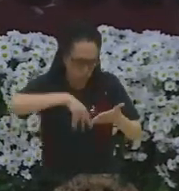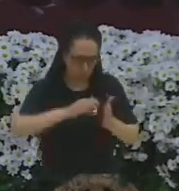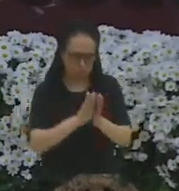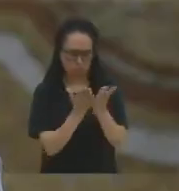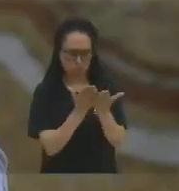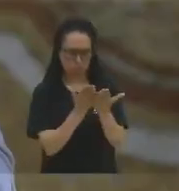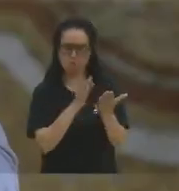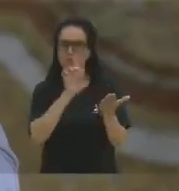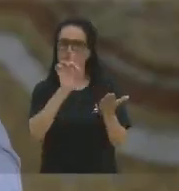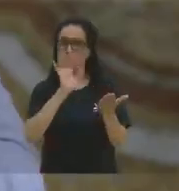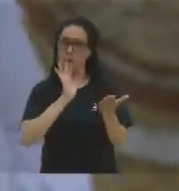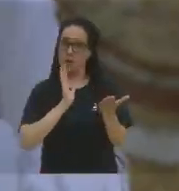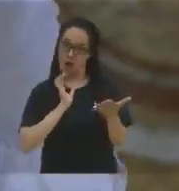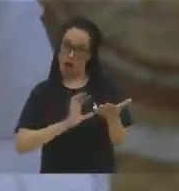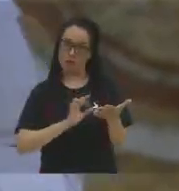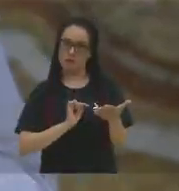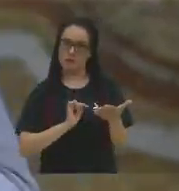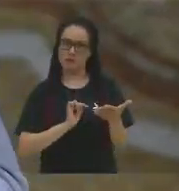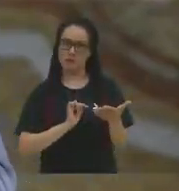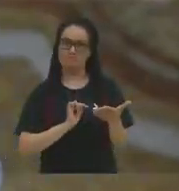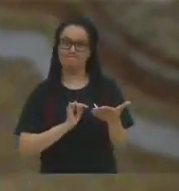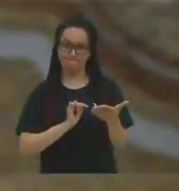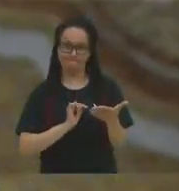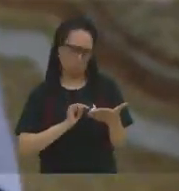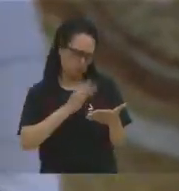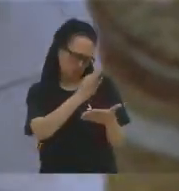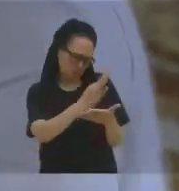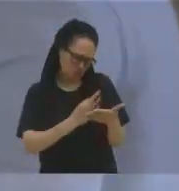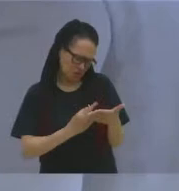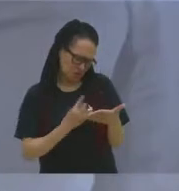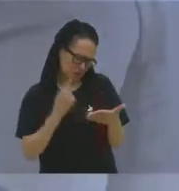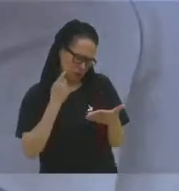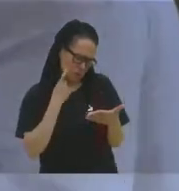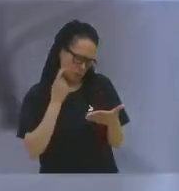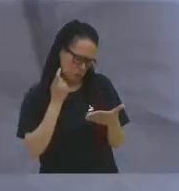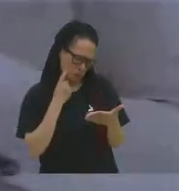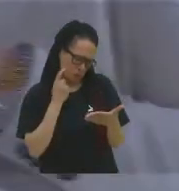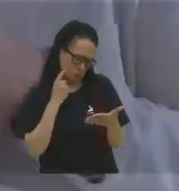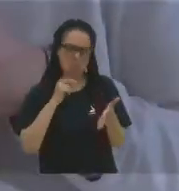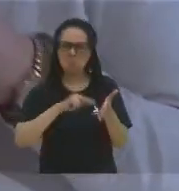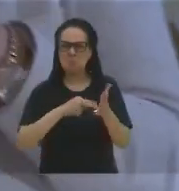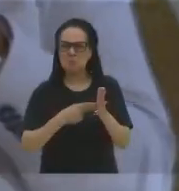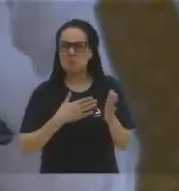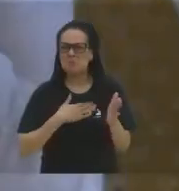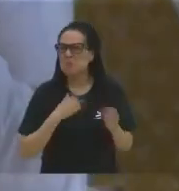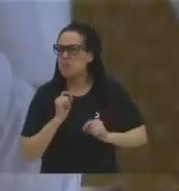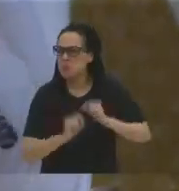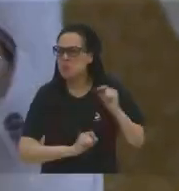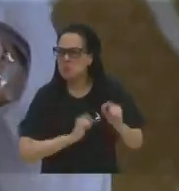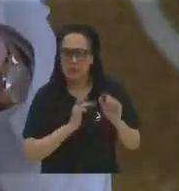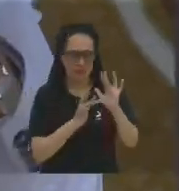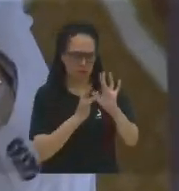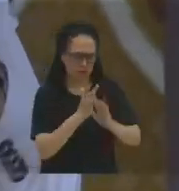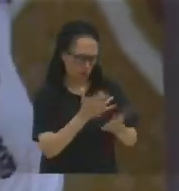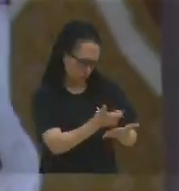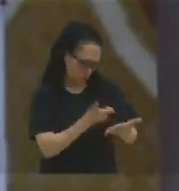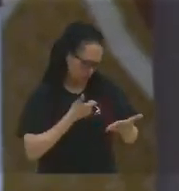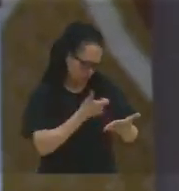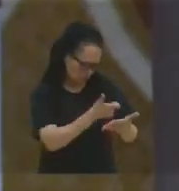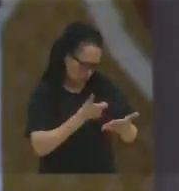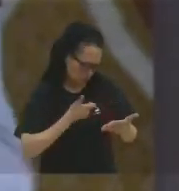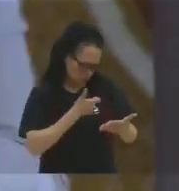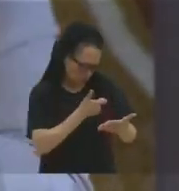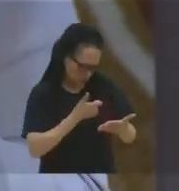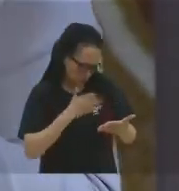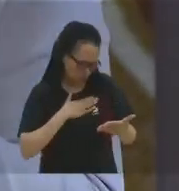O que esse texto quer me dizer? Então, Jesus está me falando com a palavra, e a palavra está me dizendo: olha, eu sou água